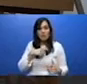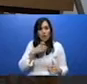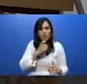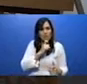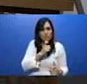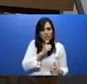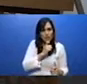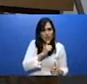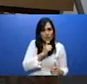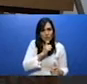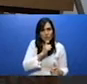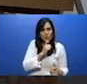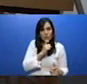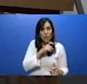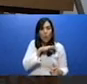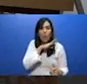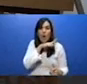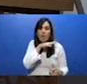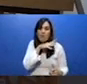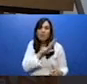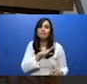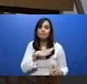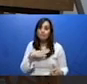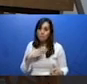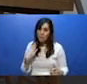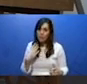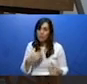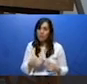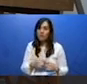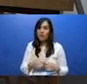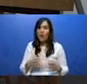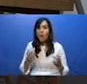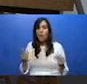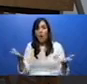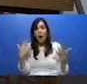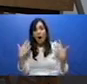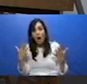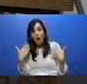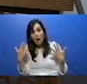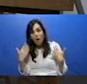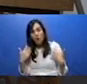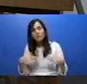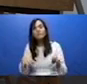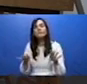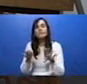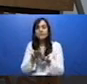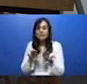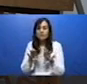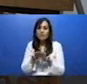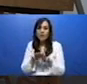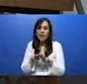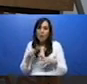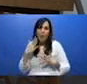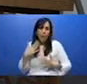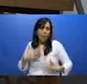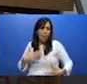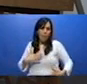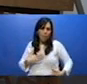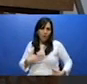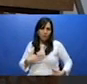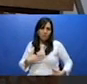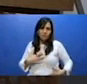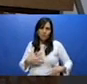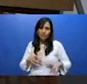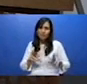não são próprios para o frio acabam morrendo. Tá muito calor, os animais que não têm características para aguentar a